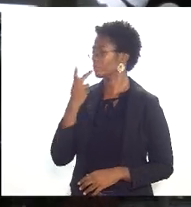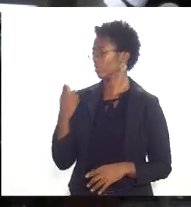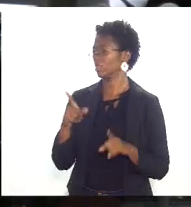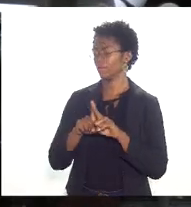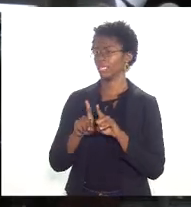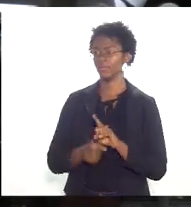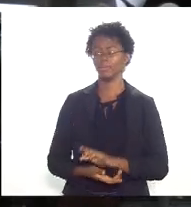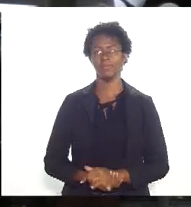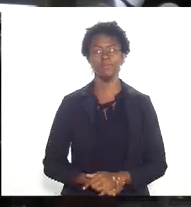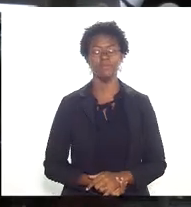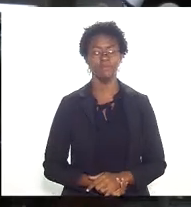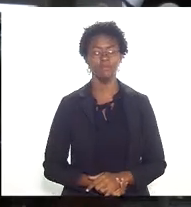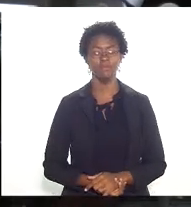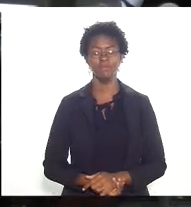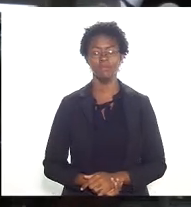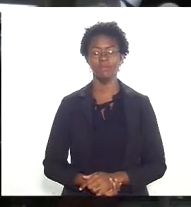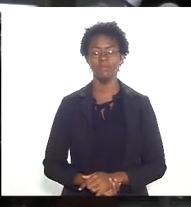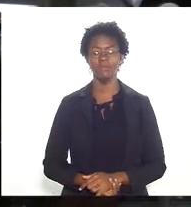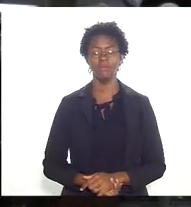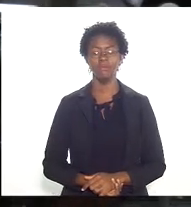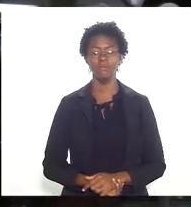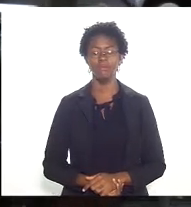uma ãh